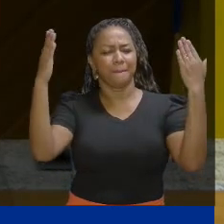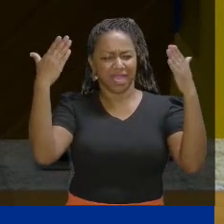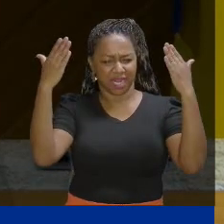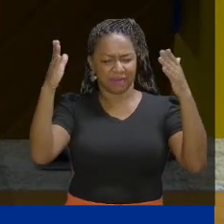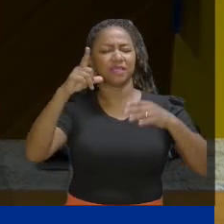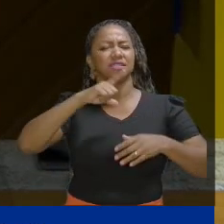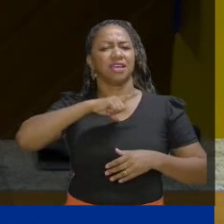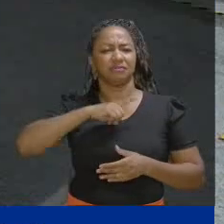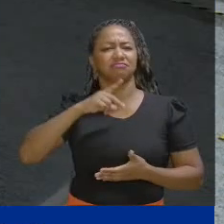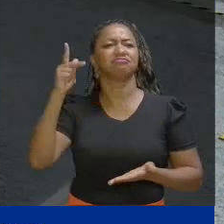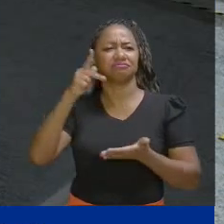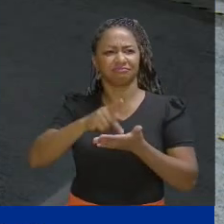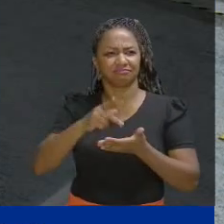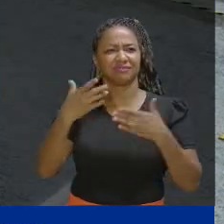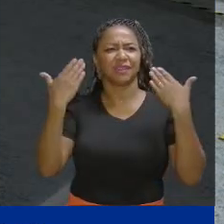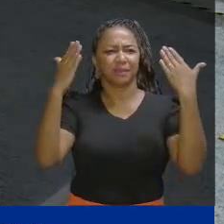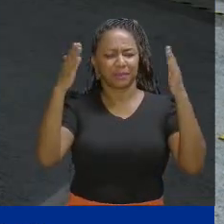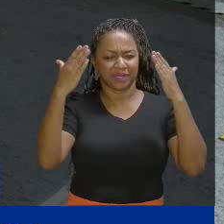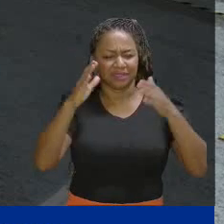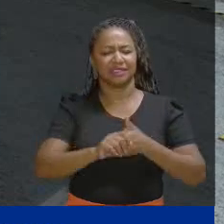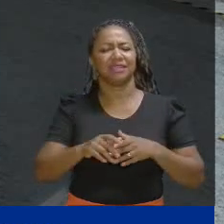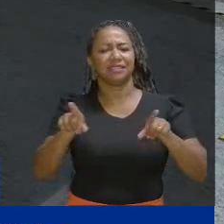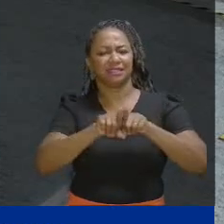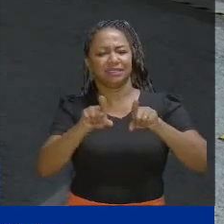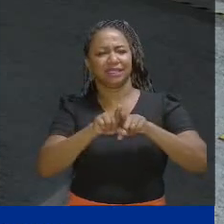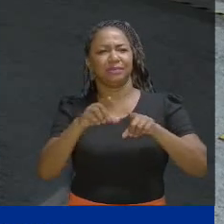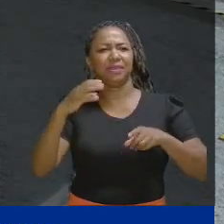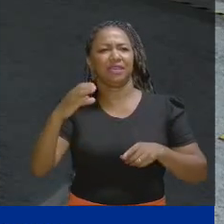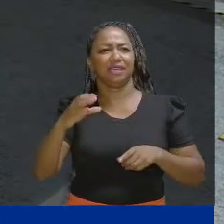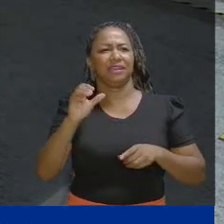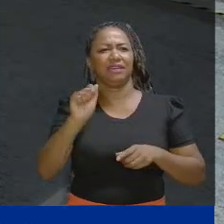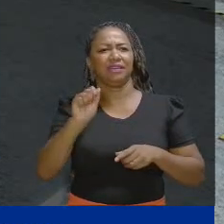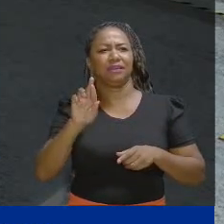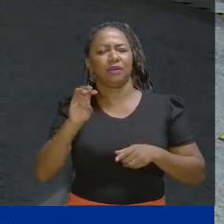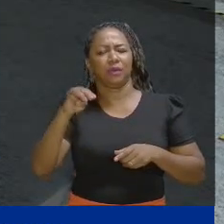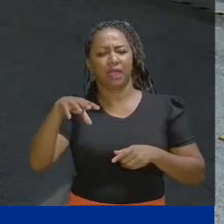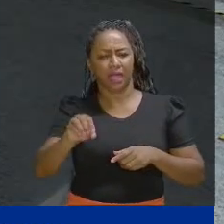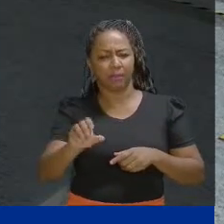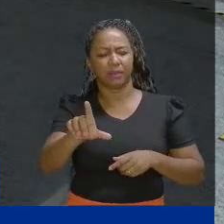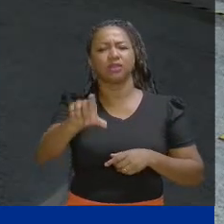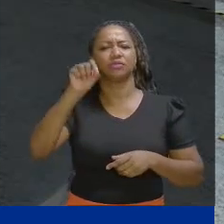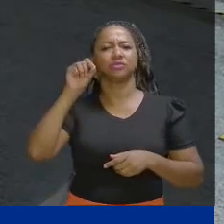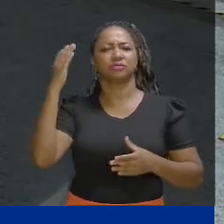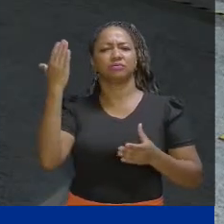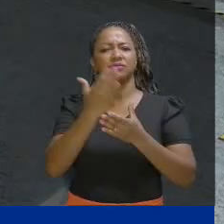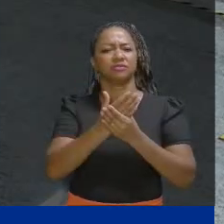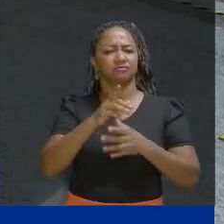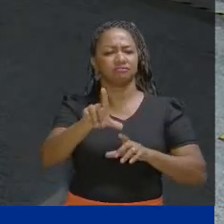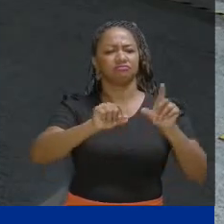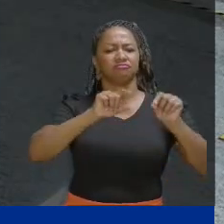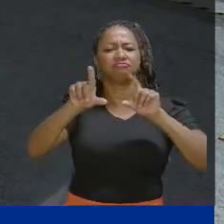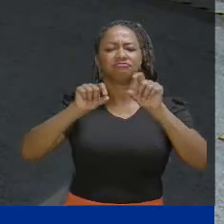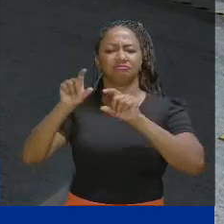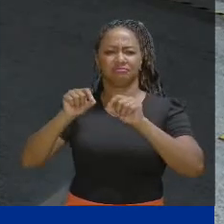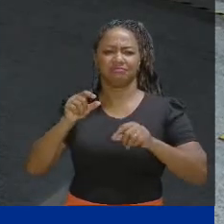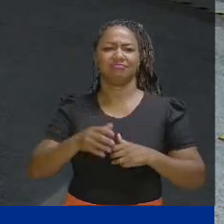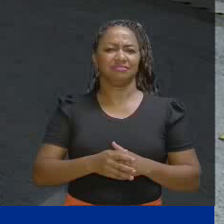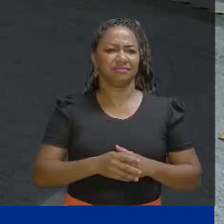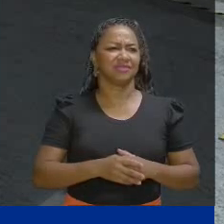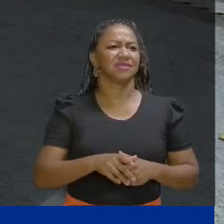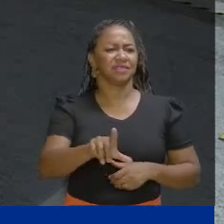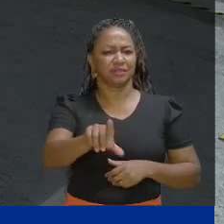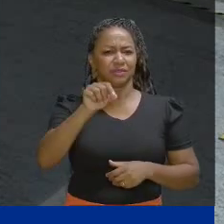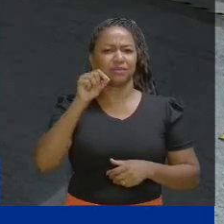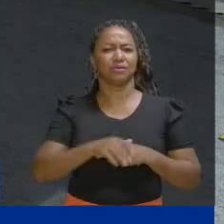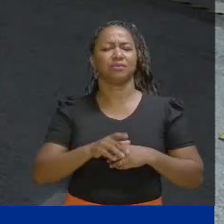tem realmente parabenizar o Carmo pela escolha, né, pelo processo seletivo, pela ideia de fazer o processo seletivo. E a